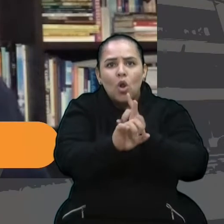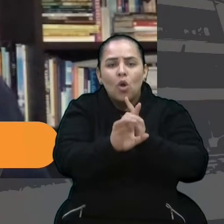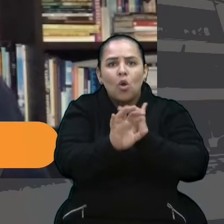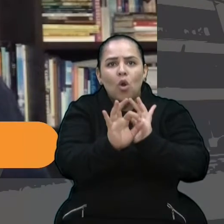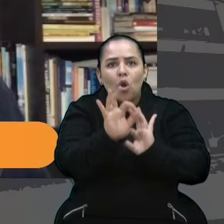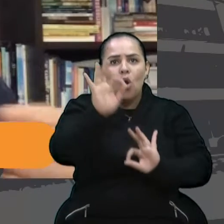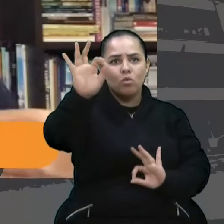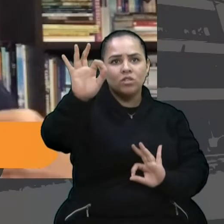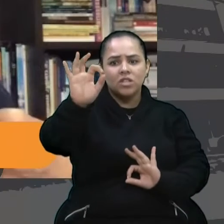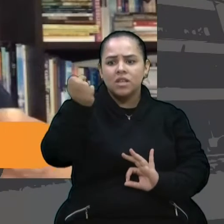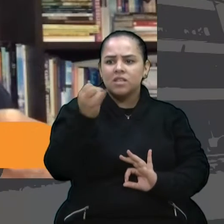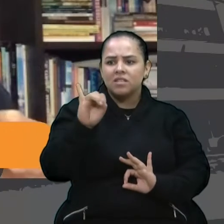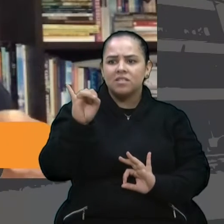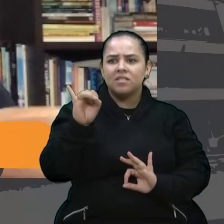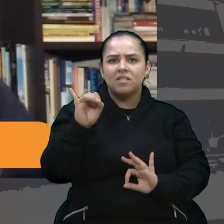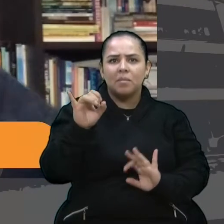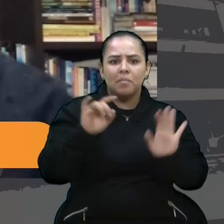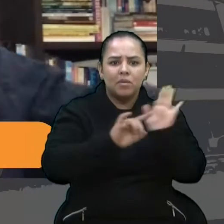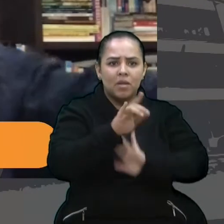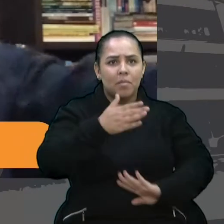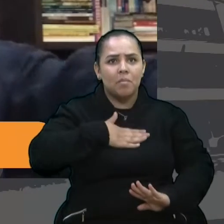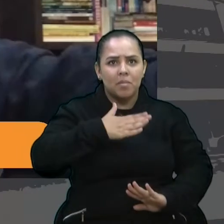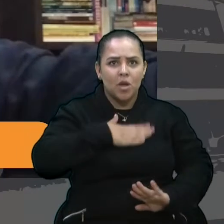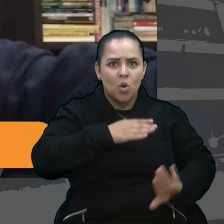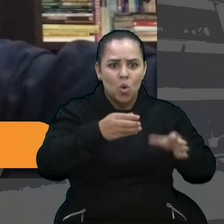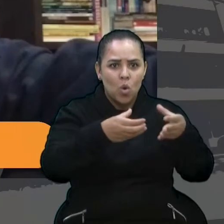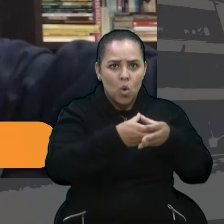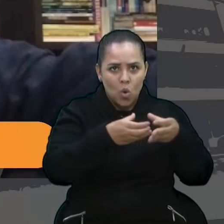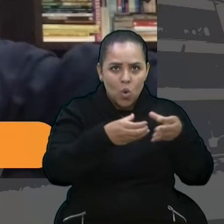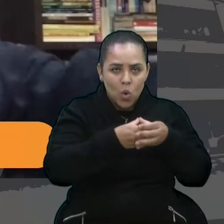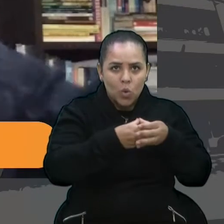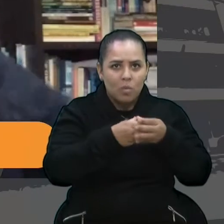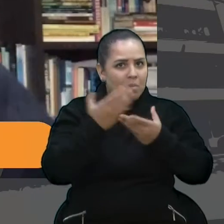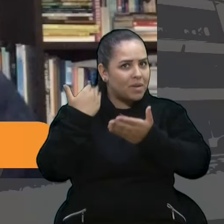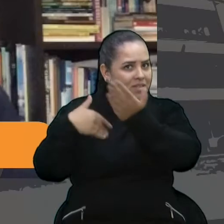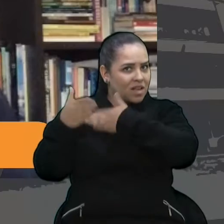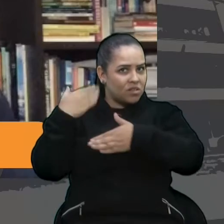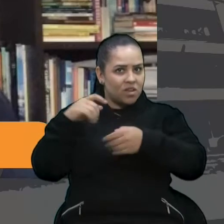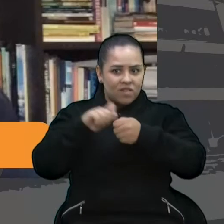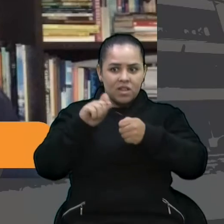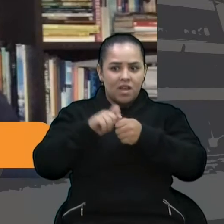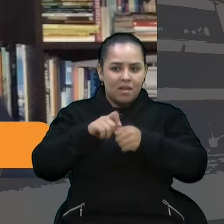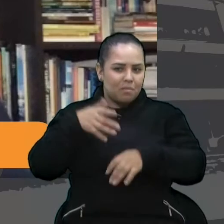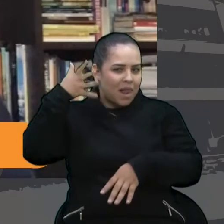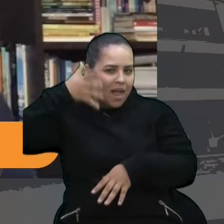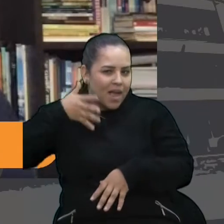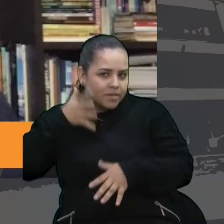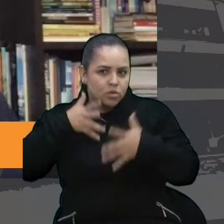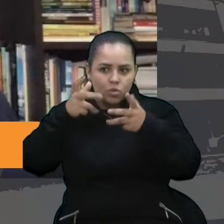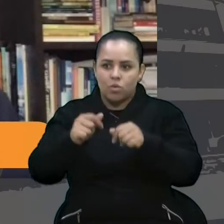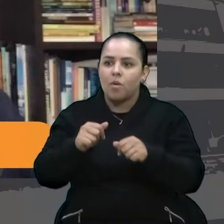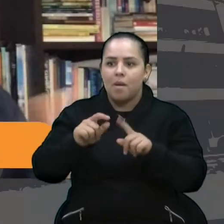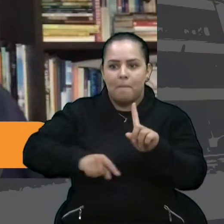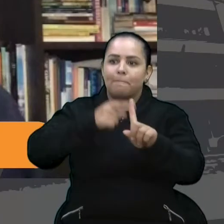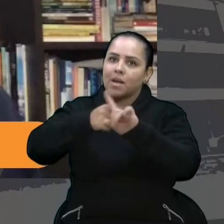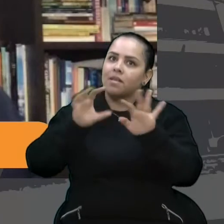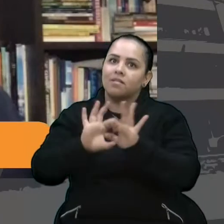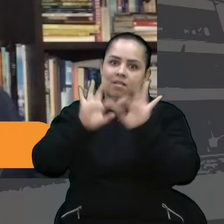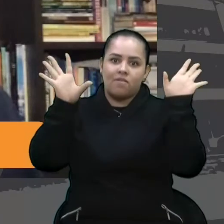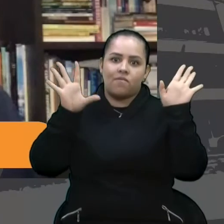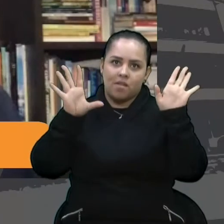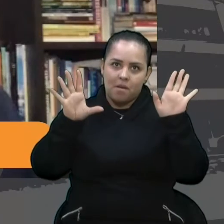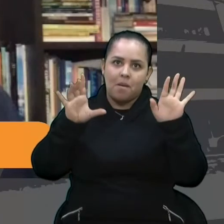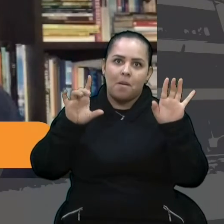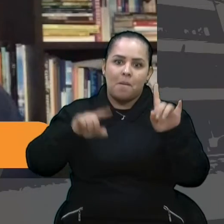alguém perguntar para o pessoal da minha geração que cobria Palácio do Planalto naquela época, vão dizer que naquela época tinha mais liberdade, estava mais aberto,